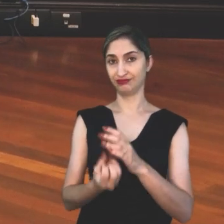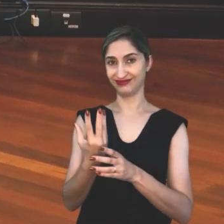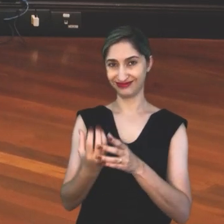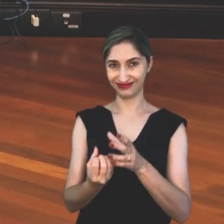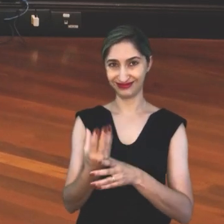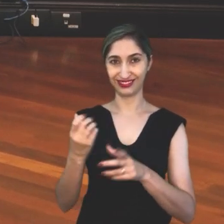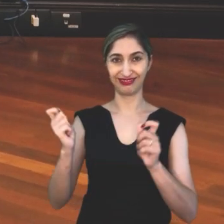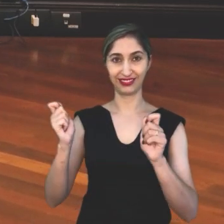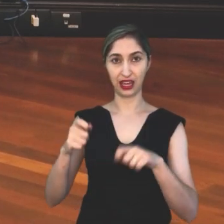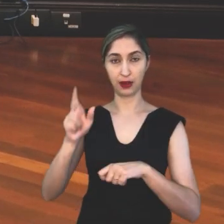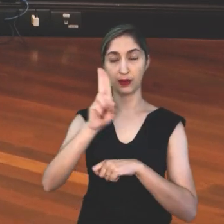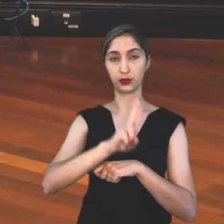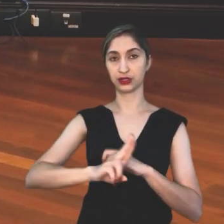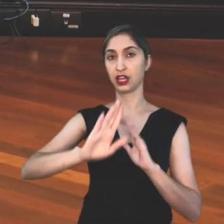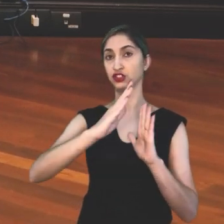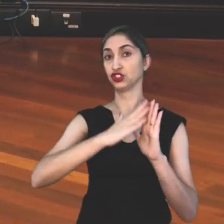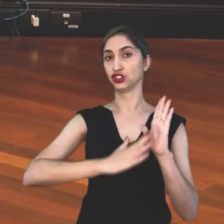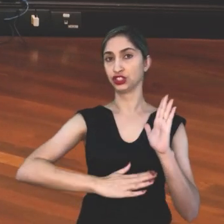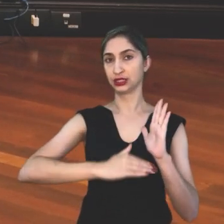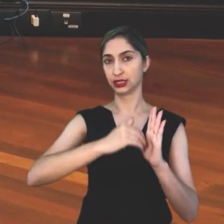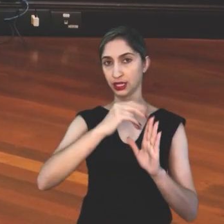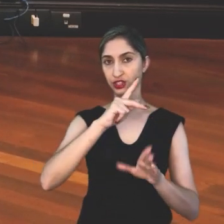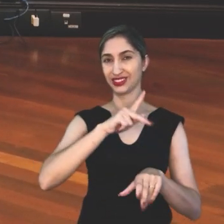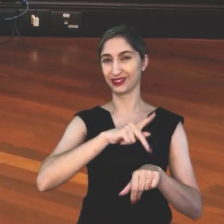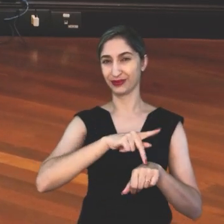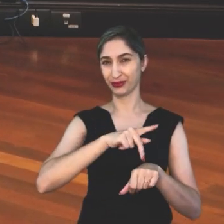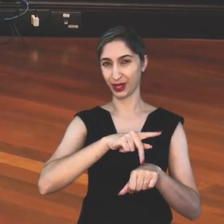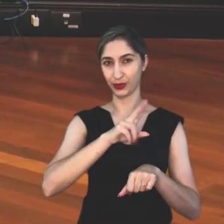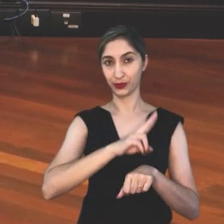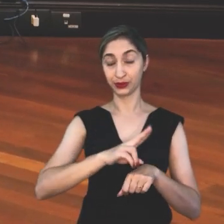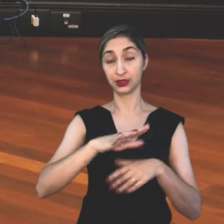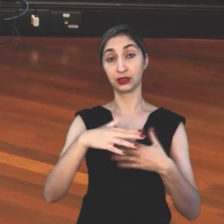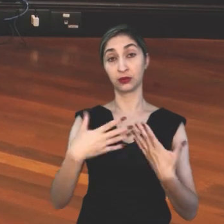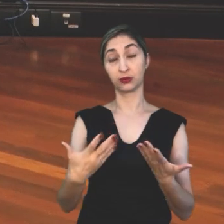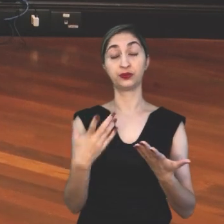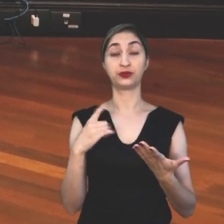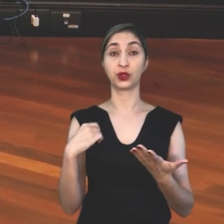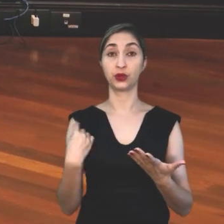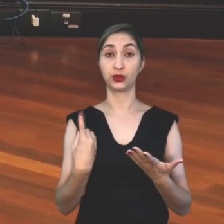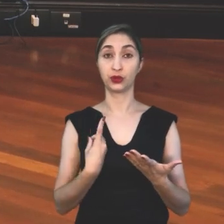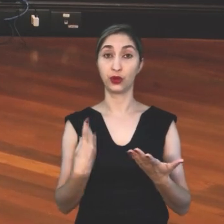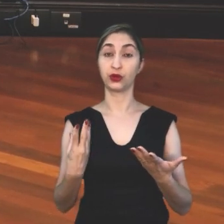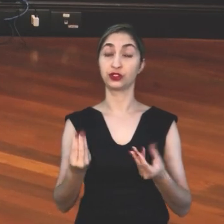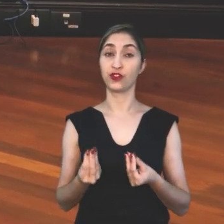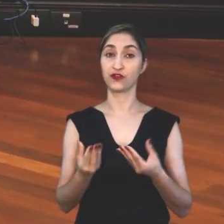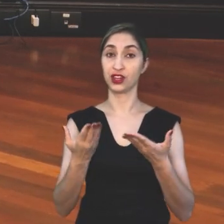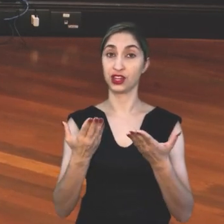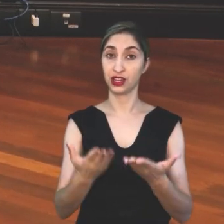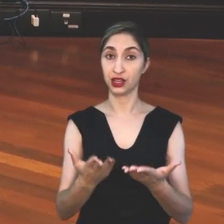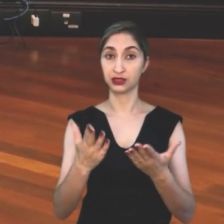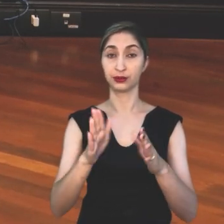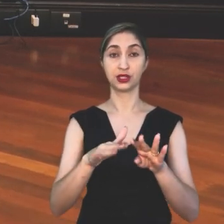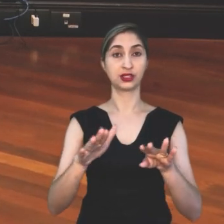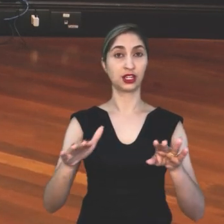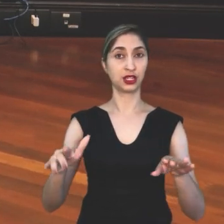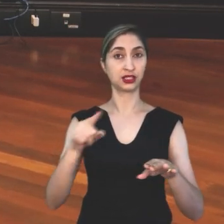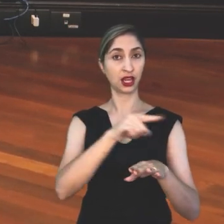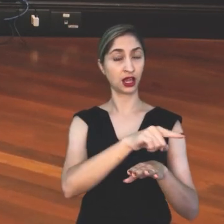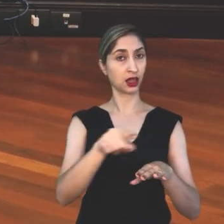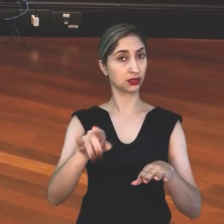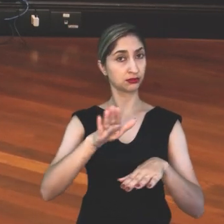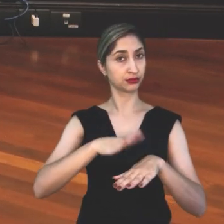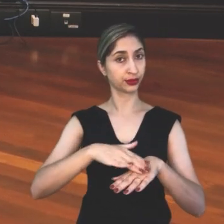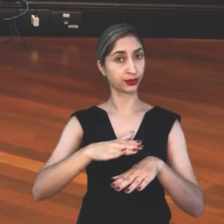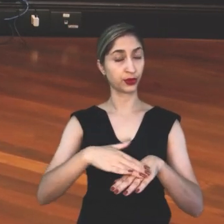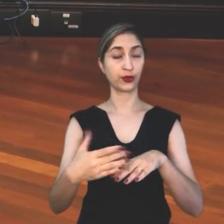consegue também trazer o acervo do museu, no caso das tintas, né? Então, é meio que um objeto que a gente consegue amalgamar tudo que a gente